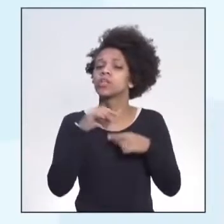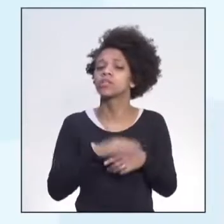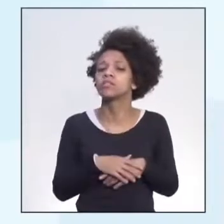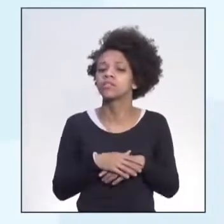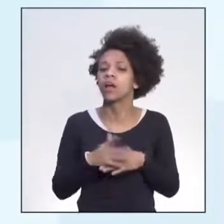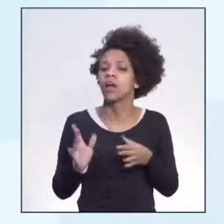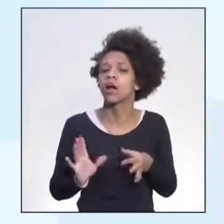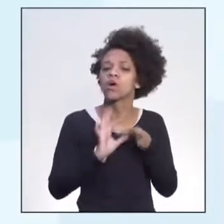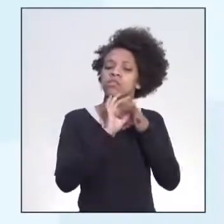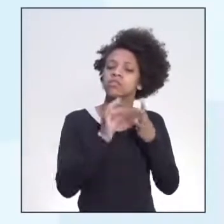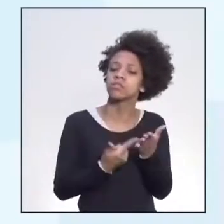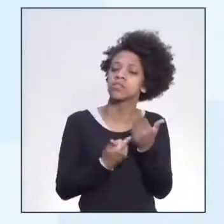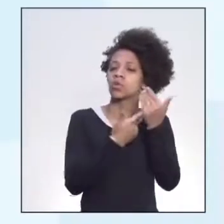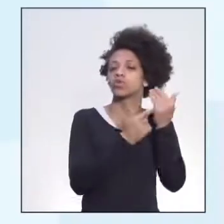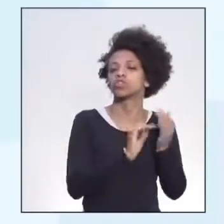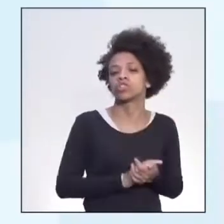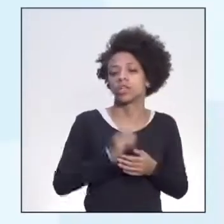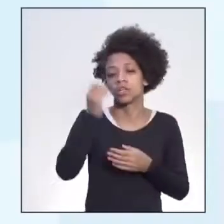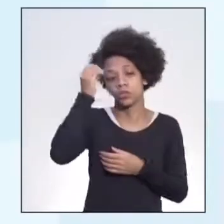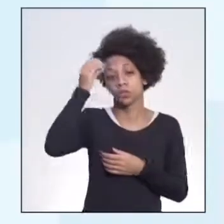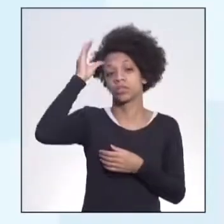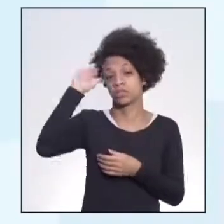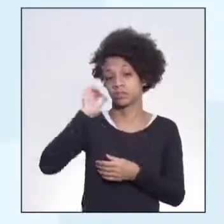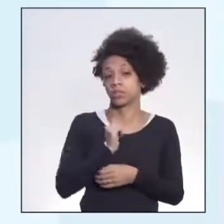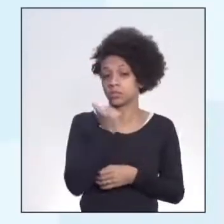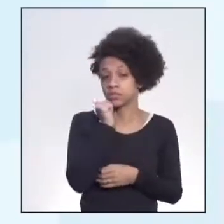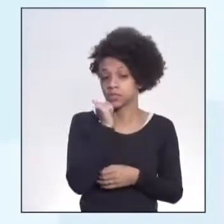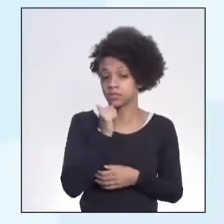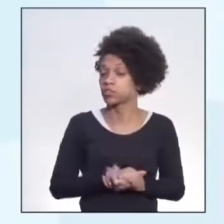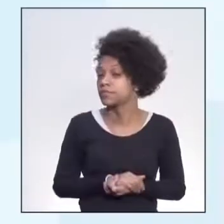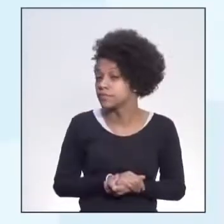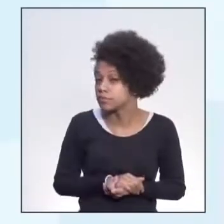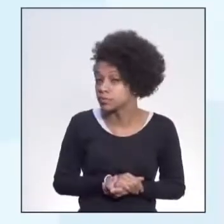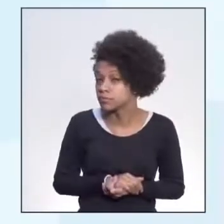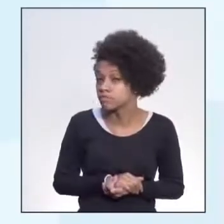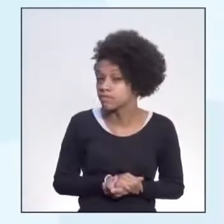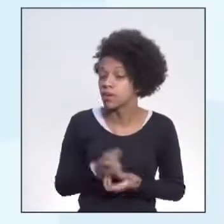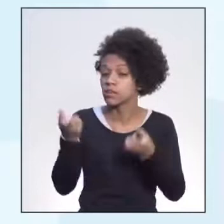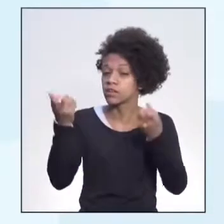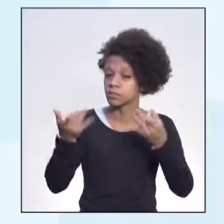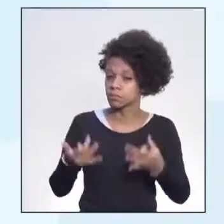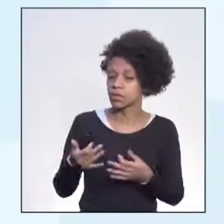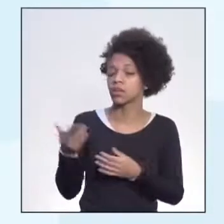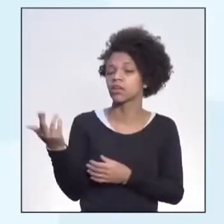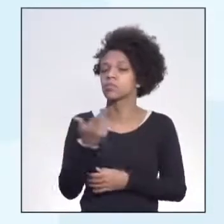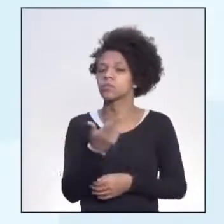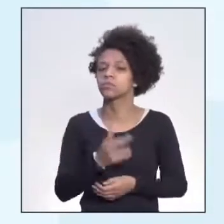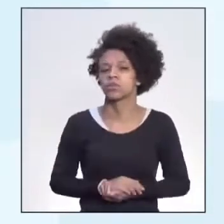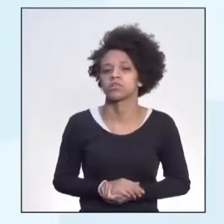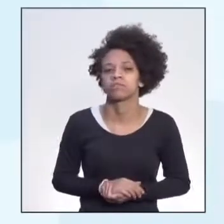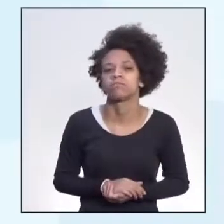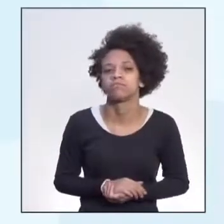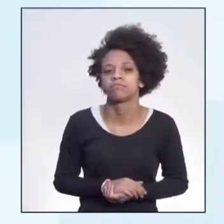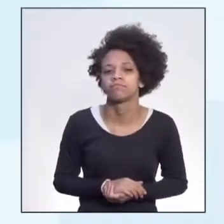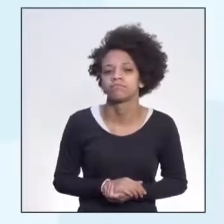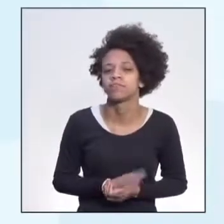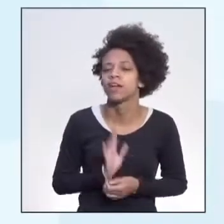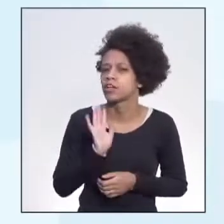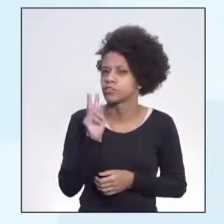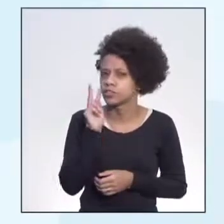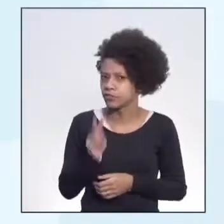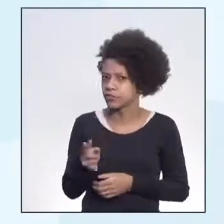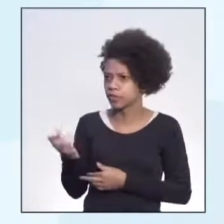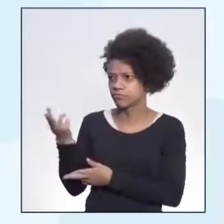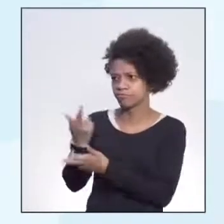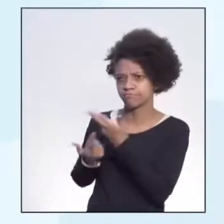está ligada ao uso de tecnologia e conhecimentos científicos? Comente a sua resposta. Já vi aqui,